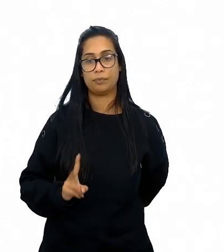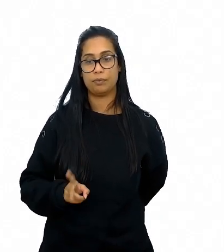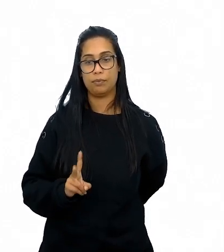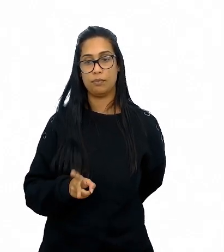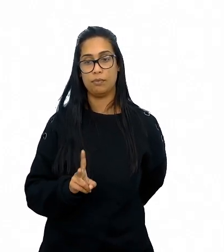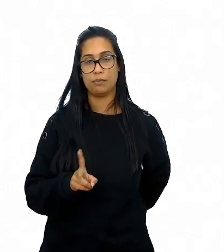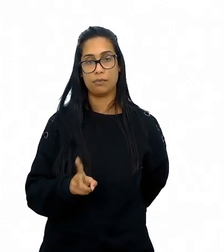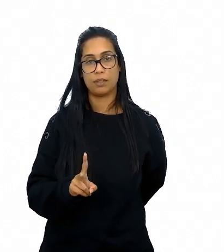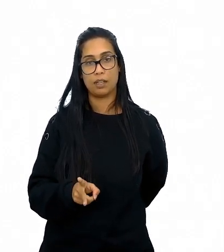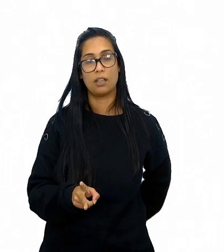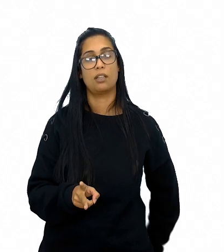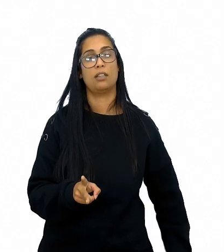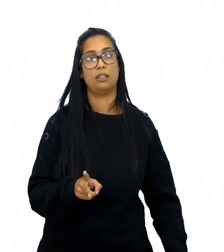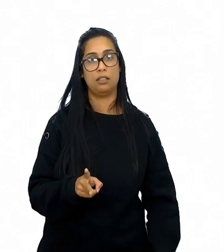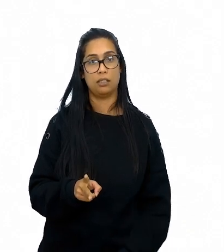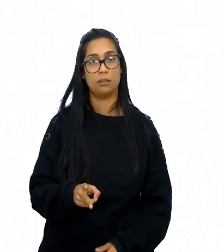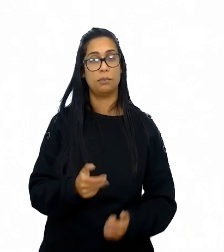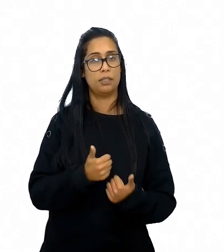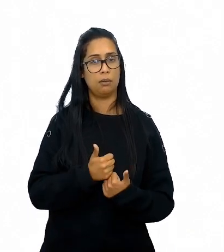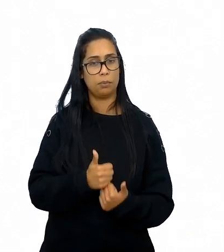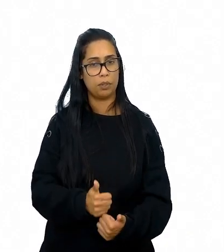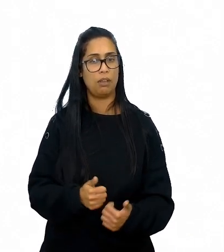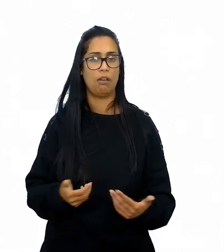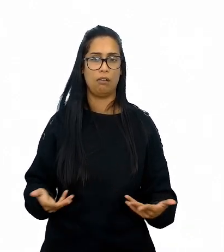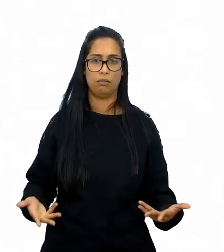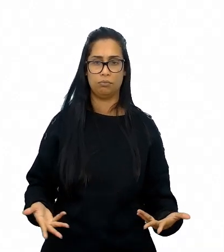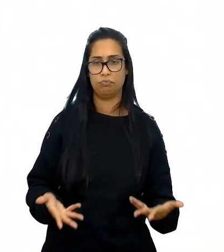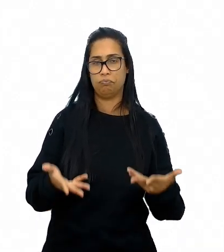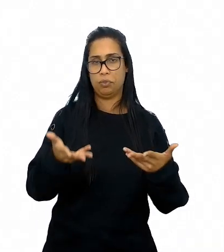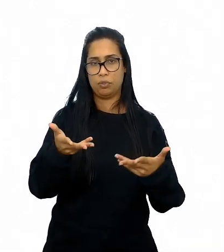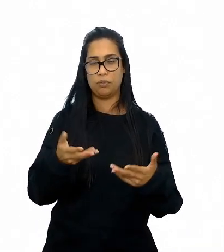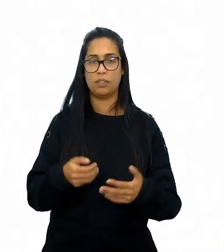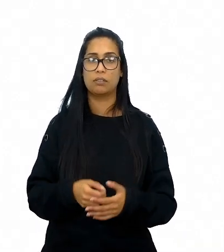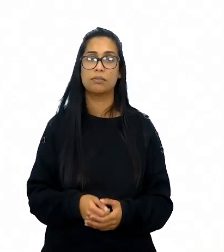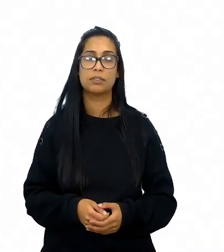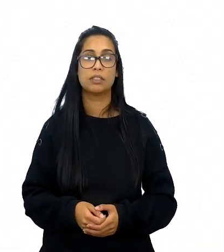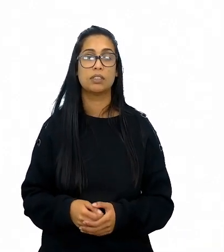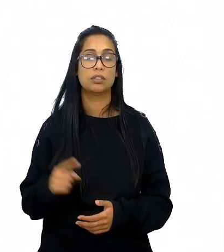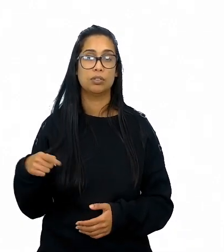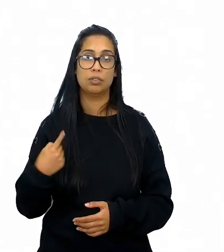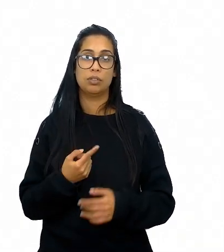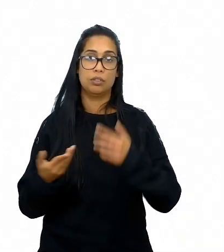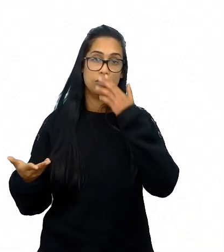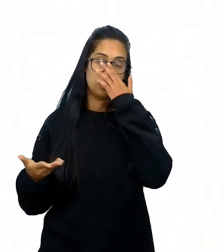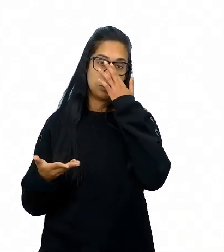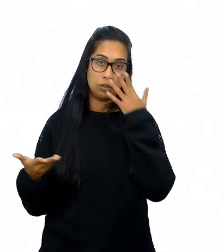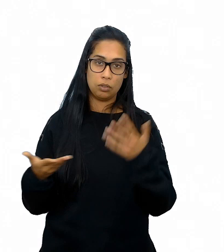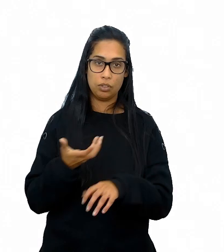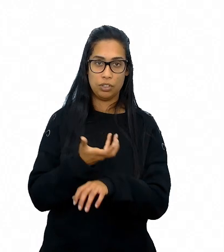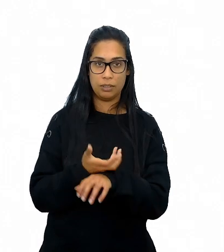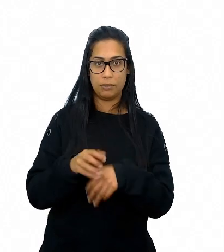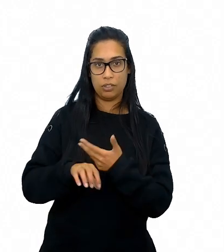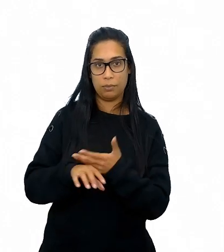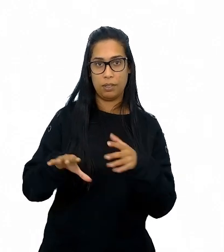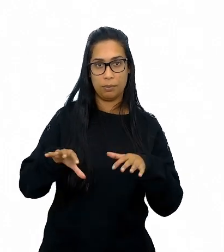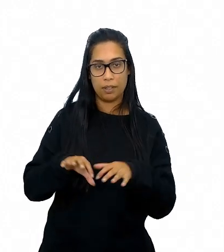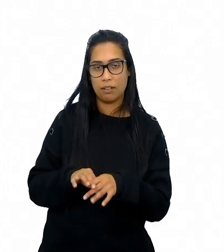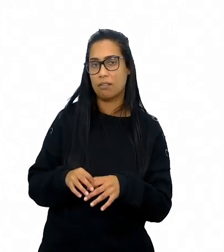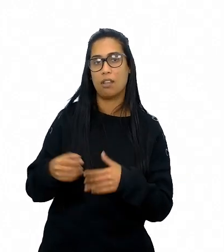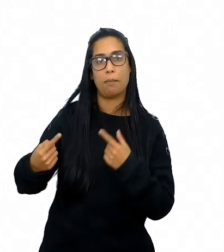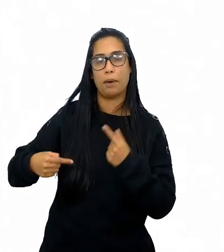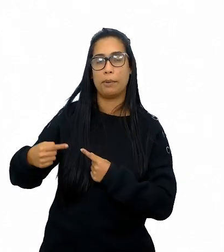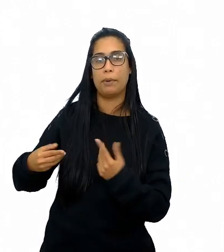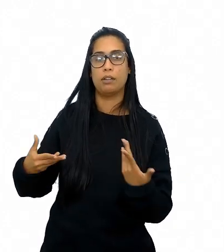hoje é sobre interdisciplinaridade. Vamos também trazer, retomar aí essa discussão. Portanto, é muito bacana, né, se